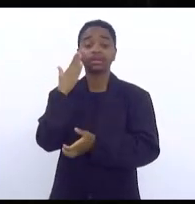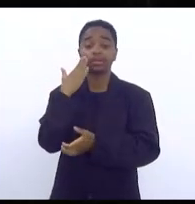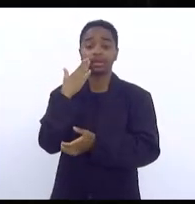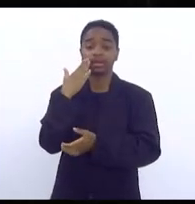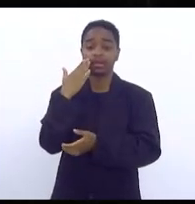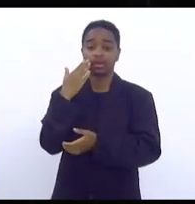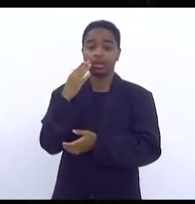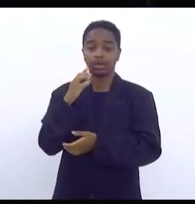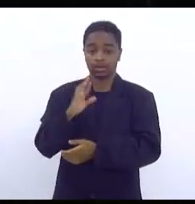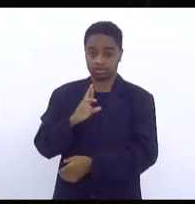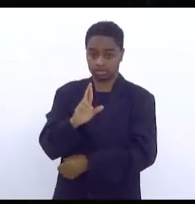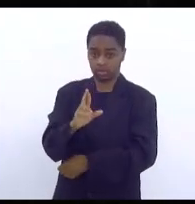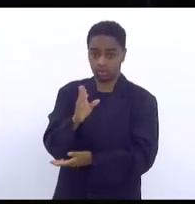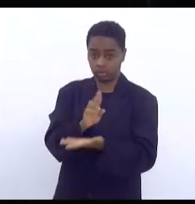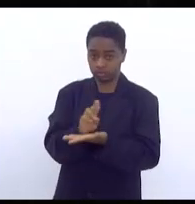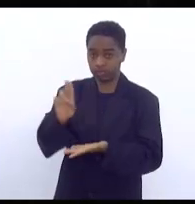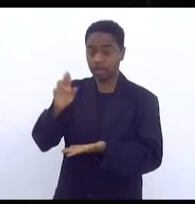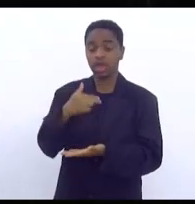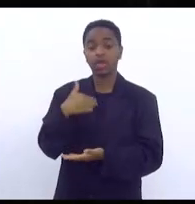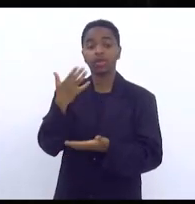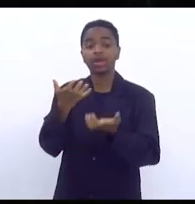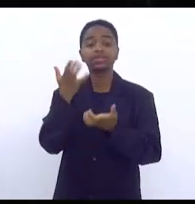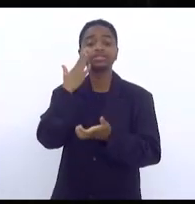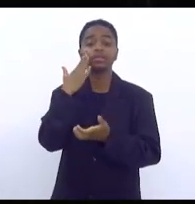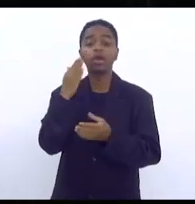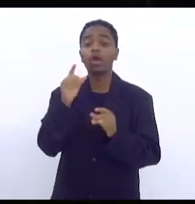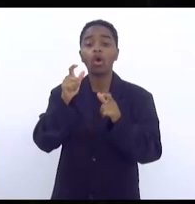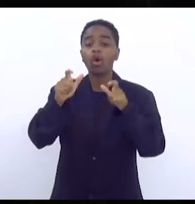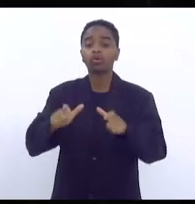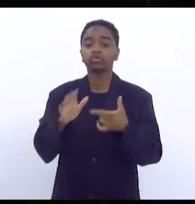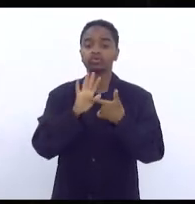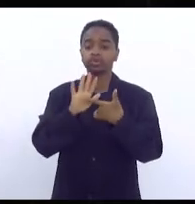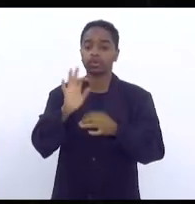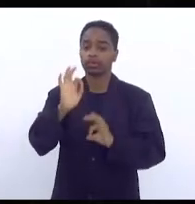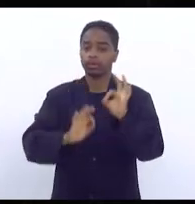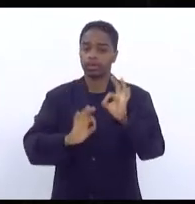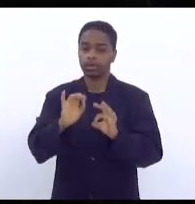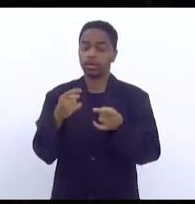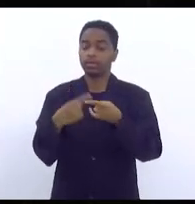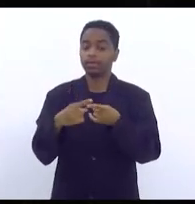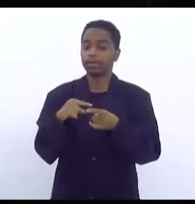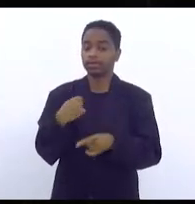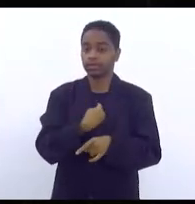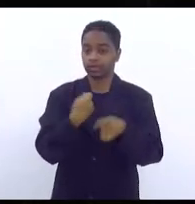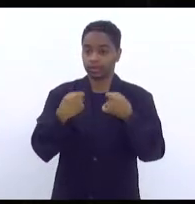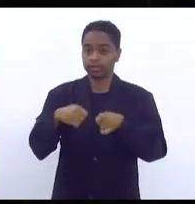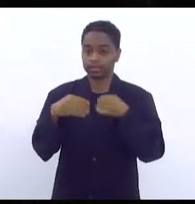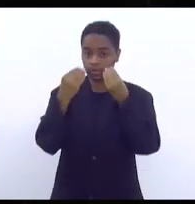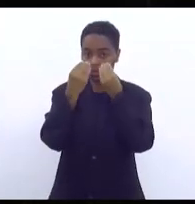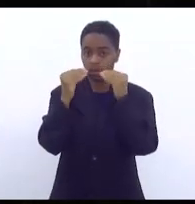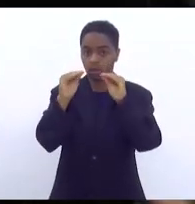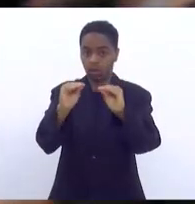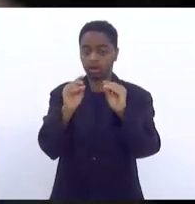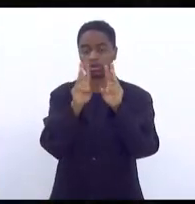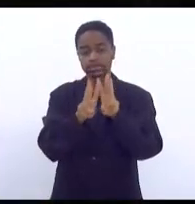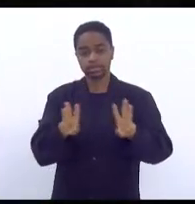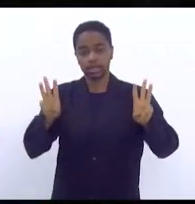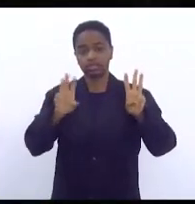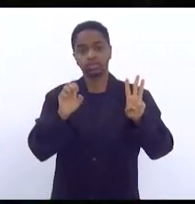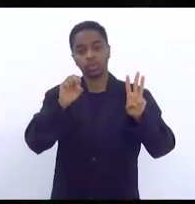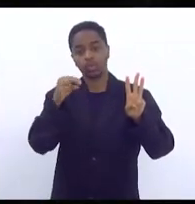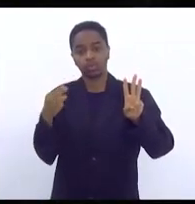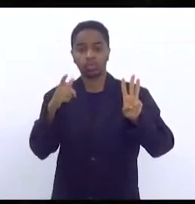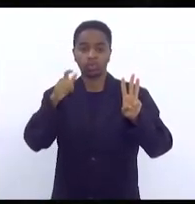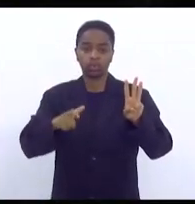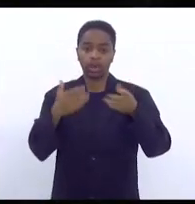né Eh Onde estão publicamente esses planos a gente precisa que eles estejam no site num num lugar público